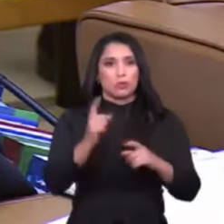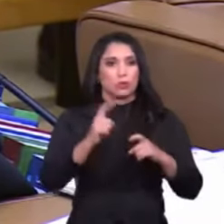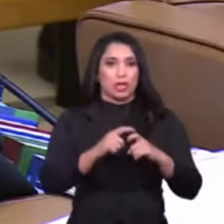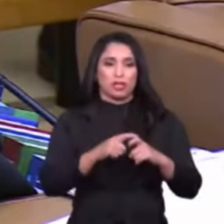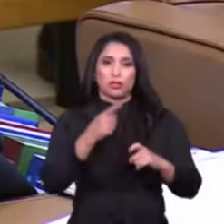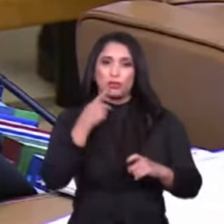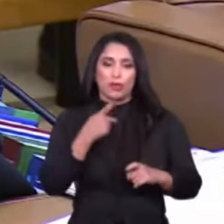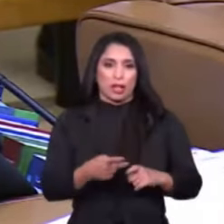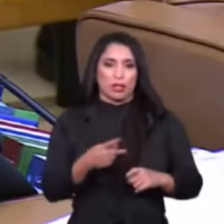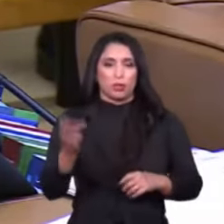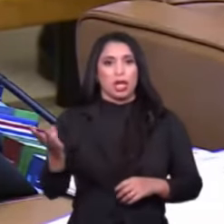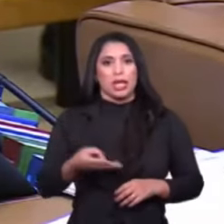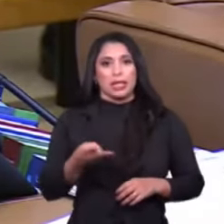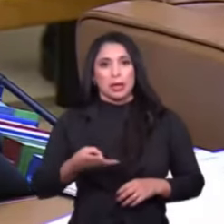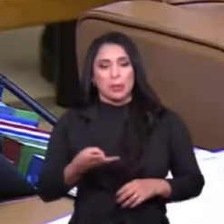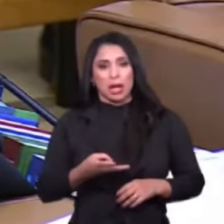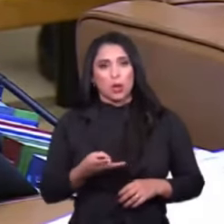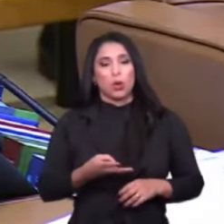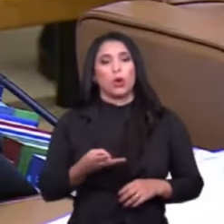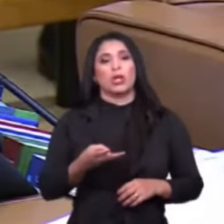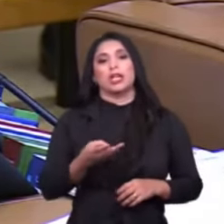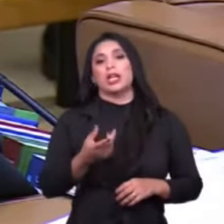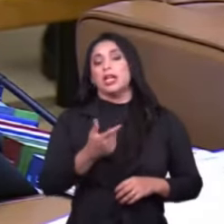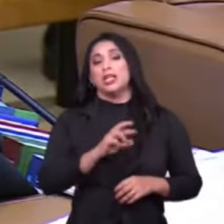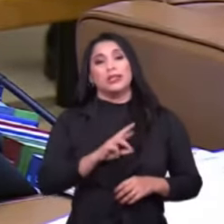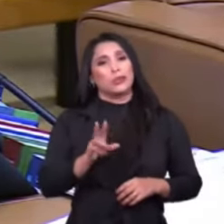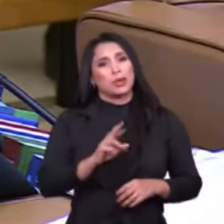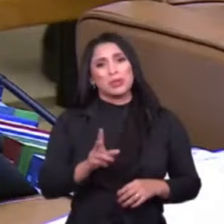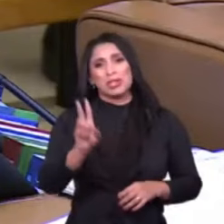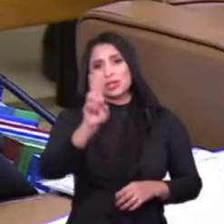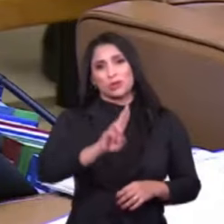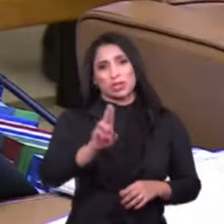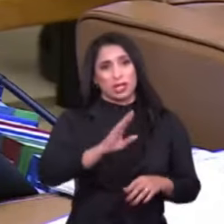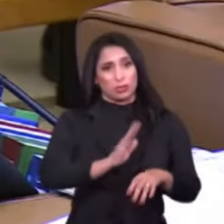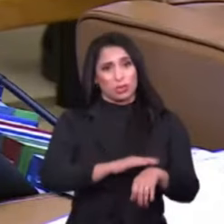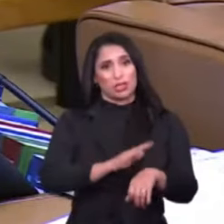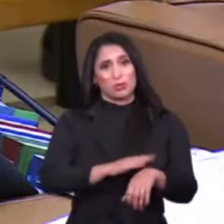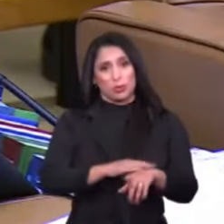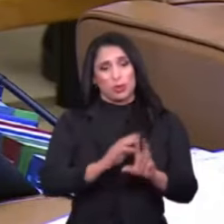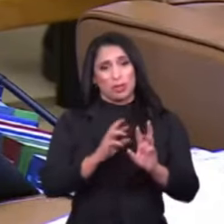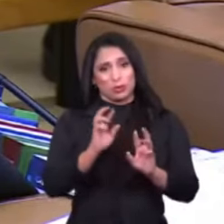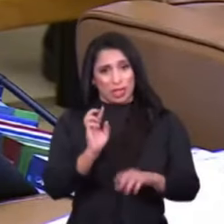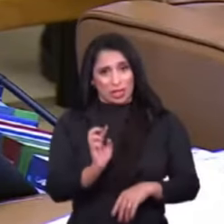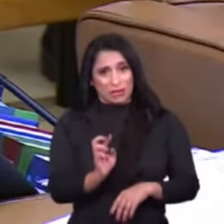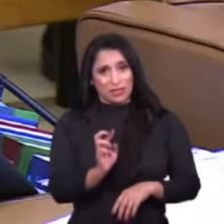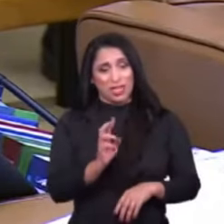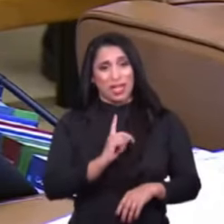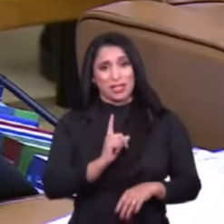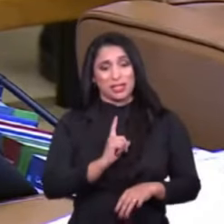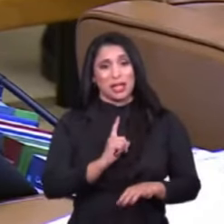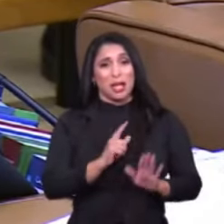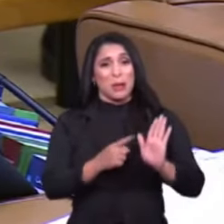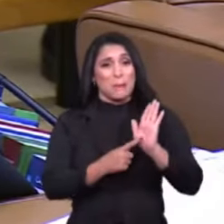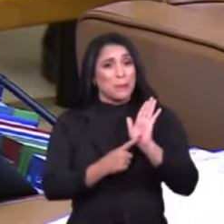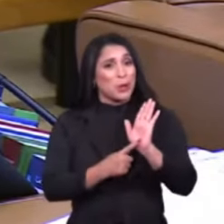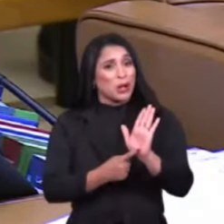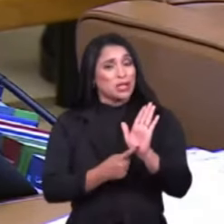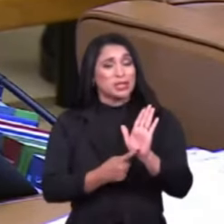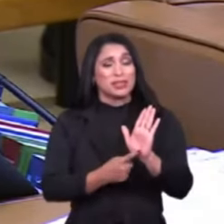seus derivados não sejam usados neste período, os dados demonstram uma situação muito